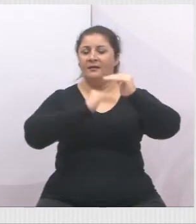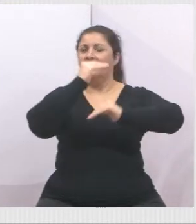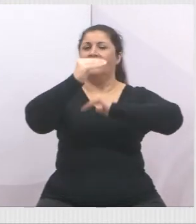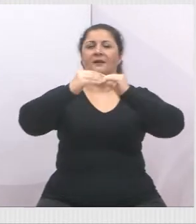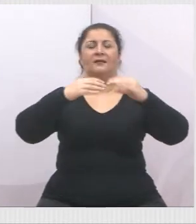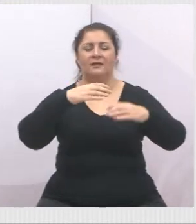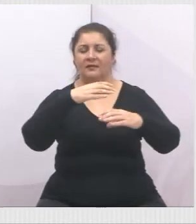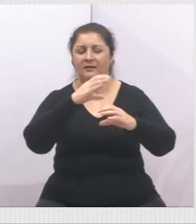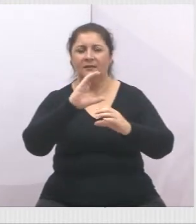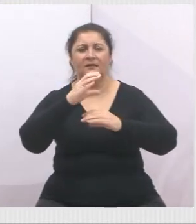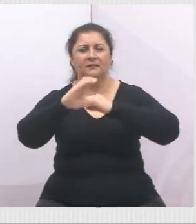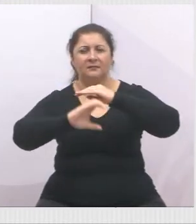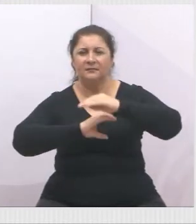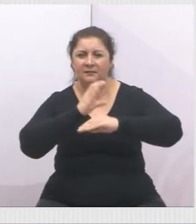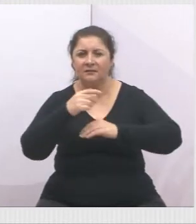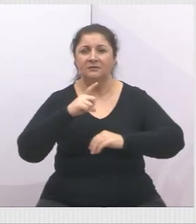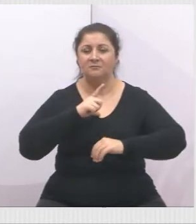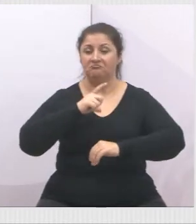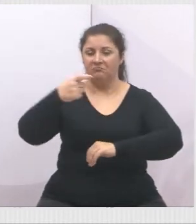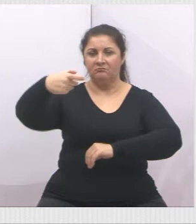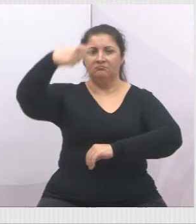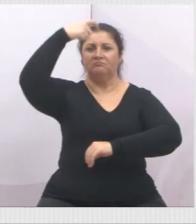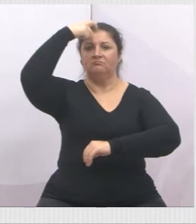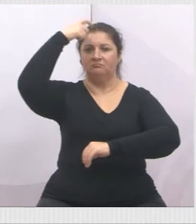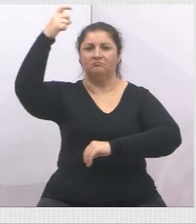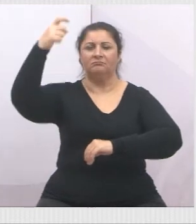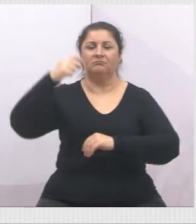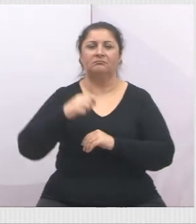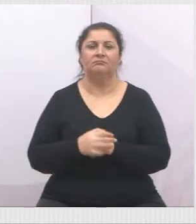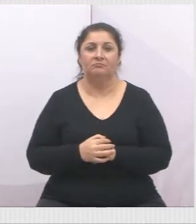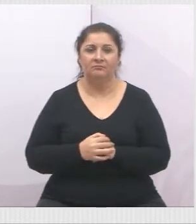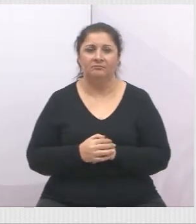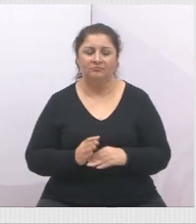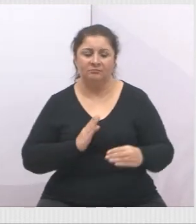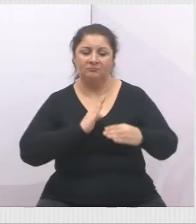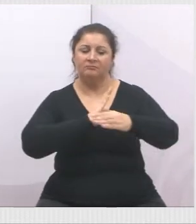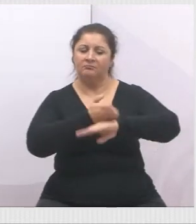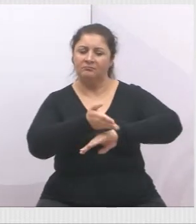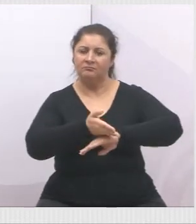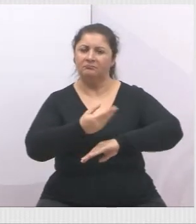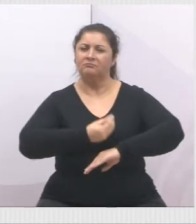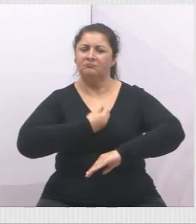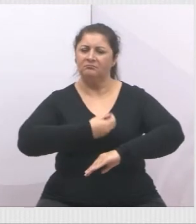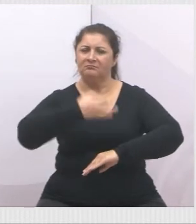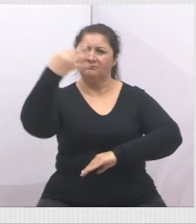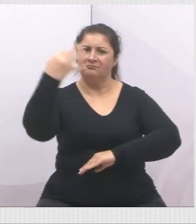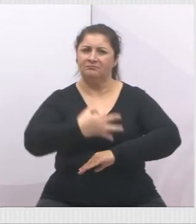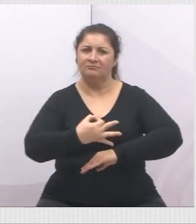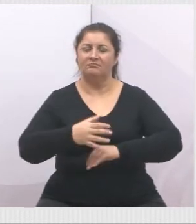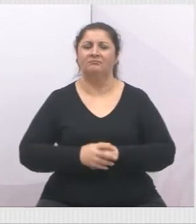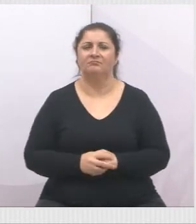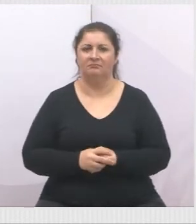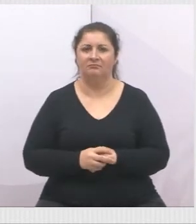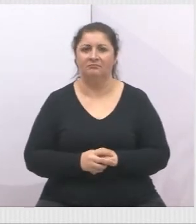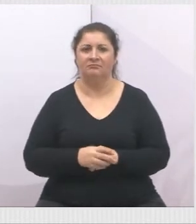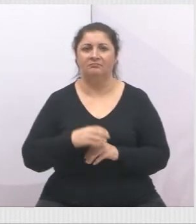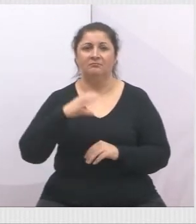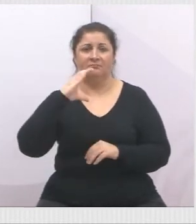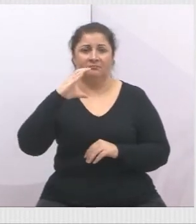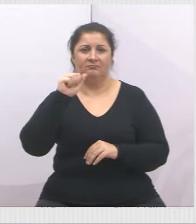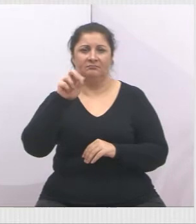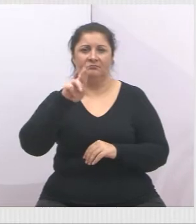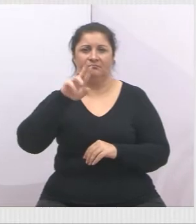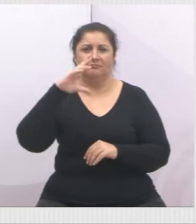ciência, tinha sabedoria. Carderelli entrou na vida plena. Carderelli vive e